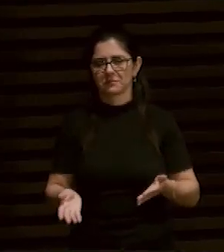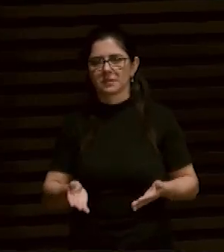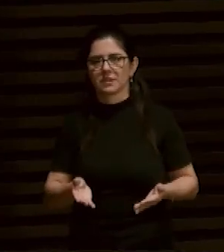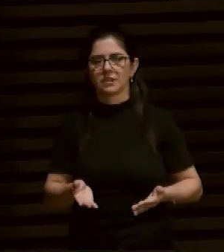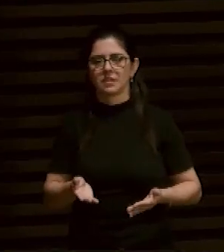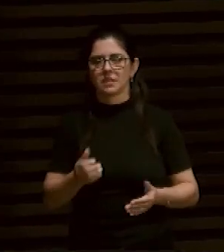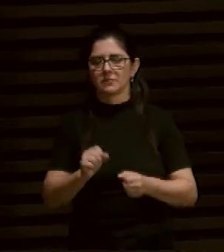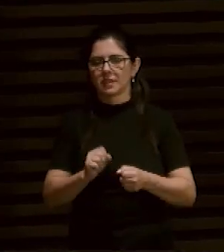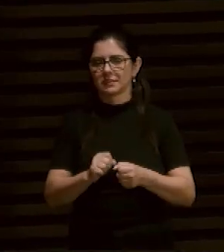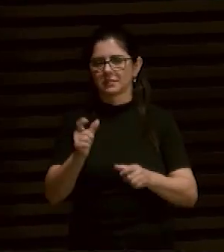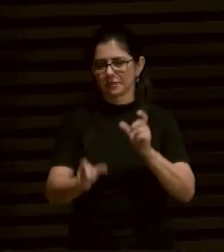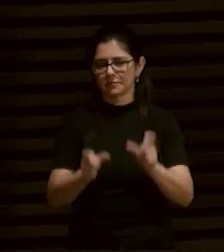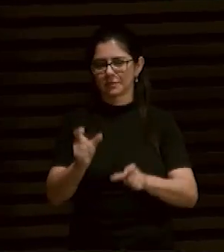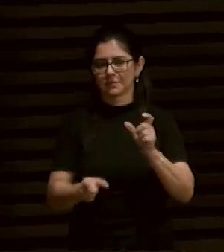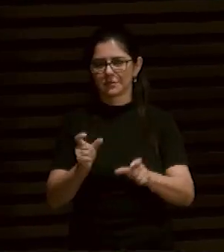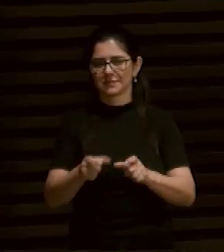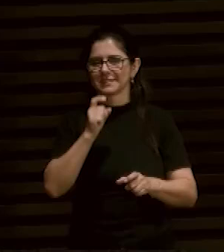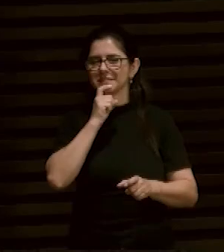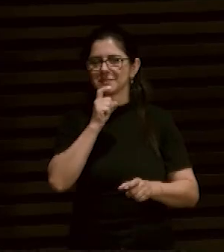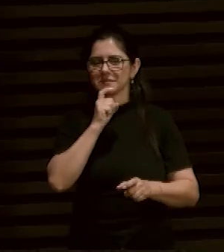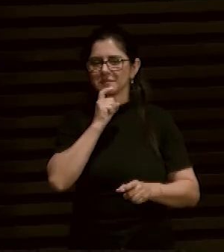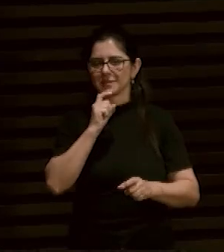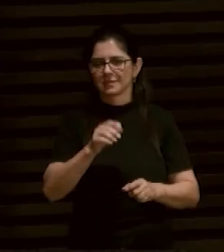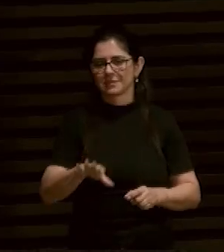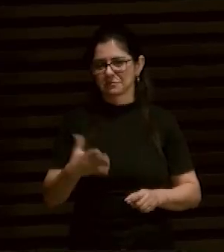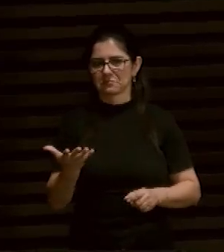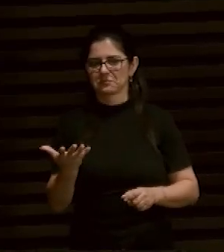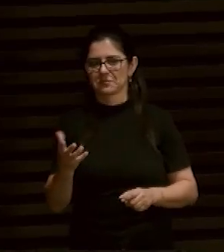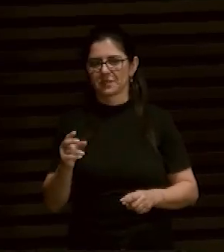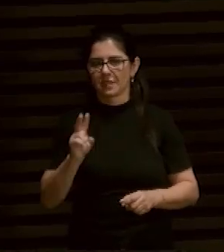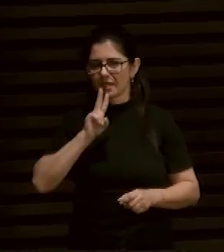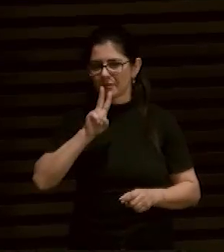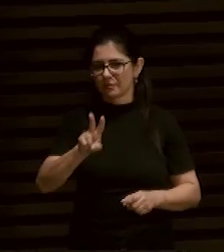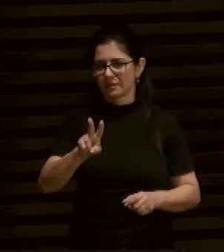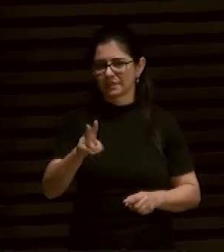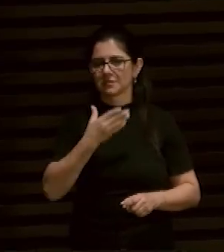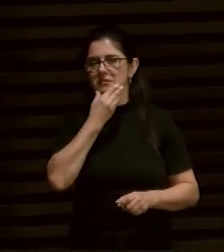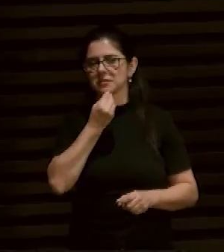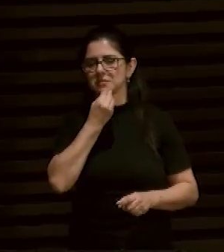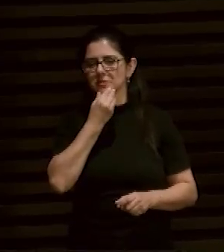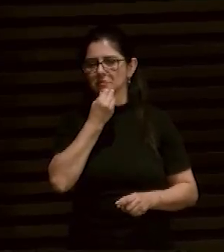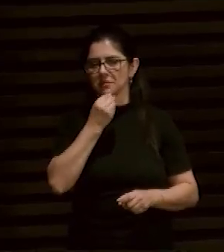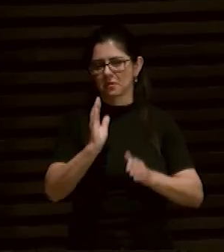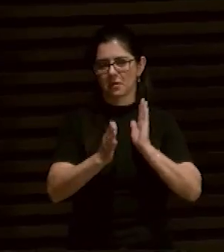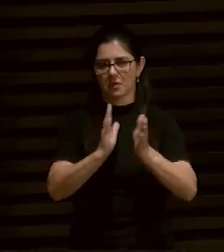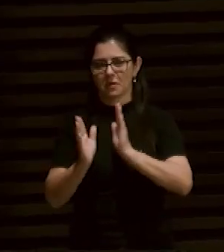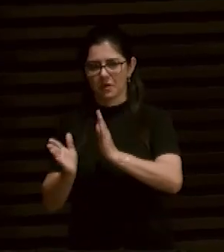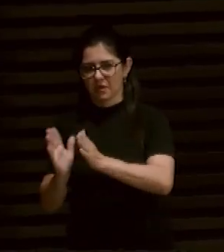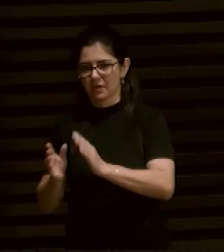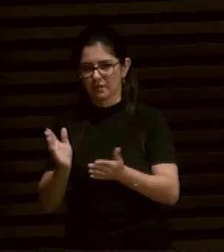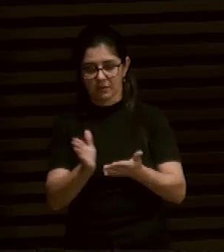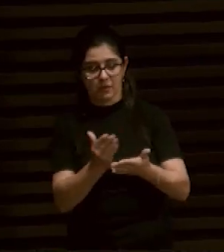Mal Danado, ele conta-lhe uma situação em que ele vê um homem na biblioteca de Londres, e esse homem está ali, lendo um livro, e ele começa a ter um senso